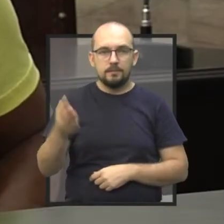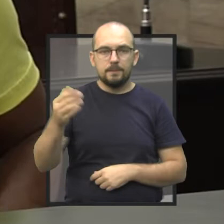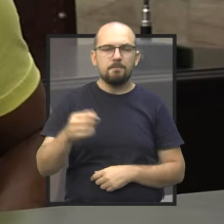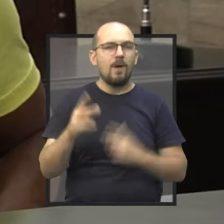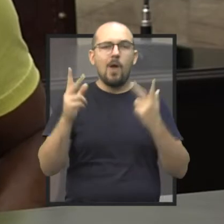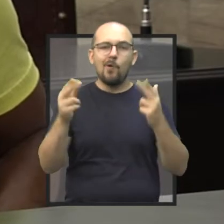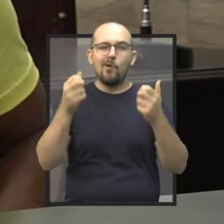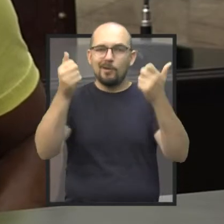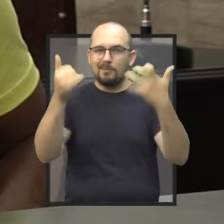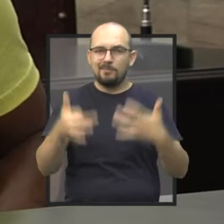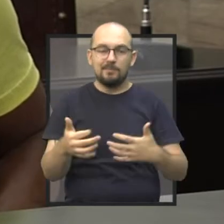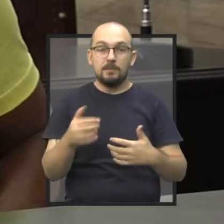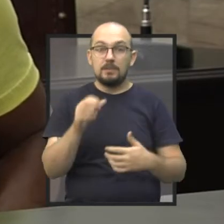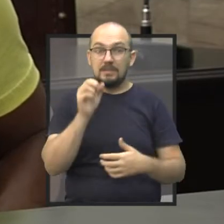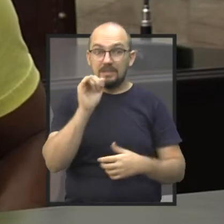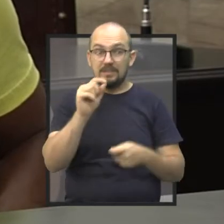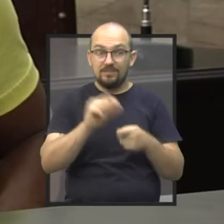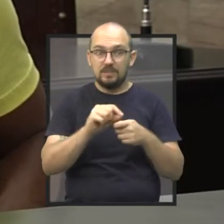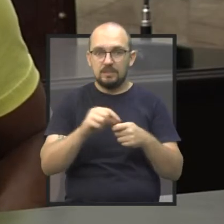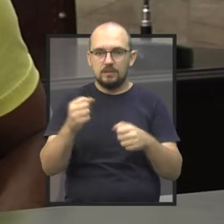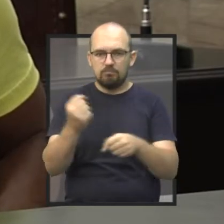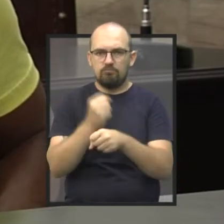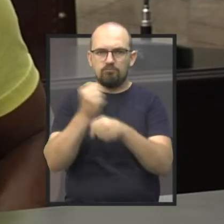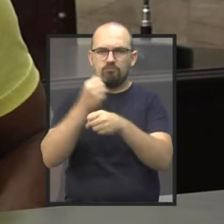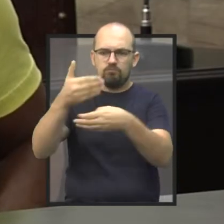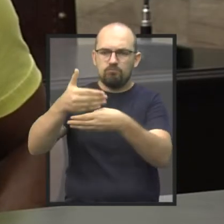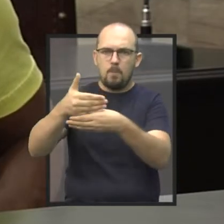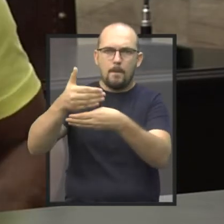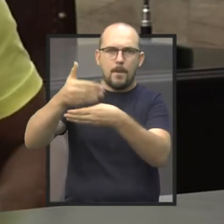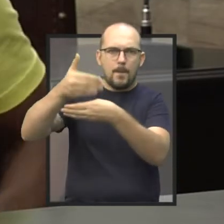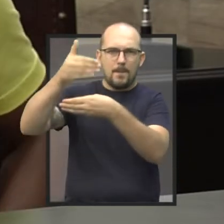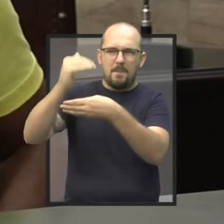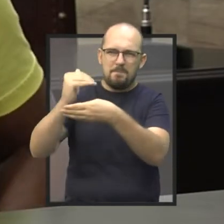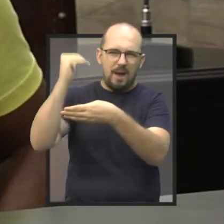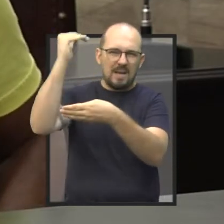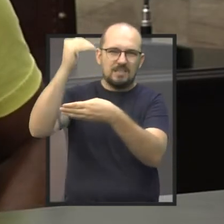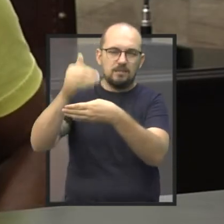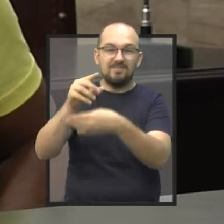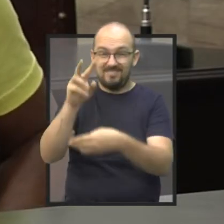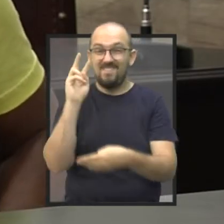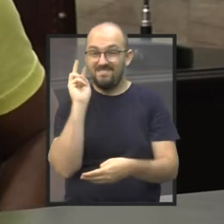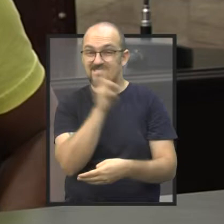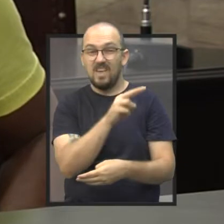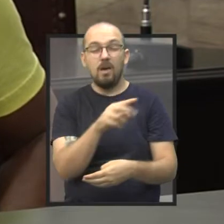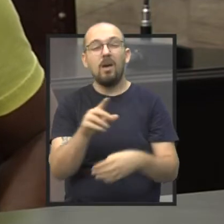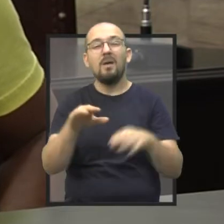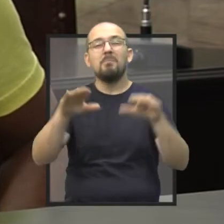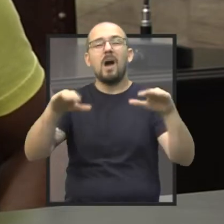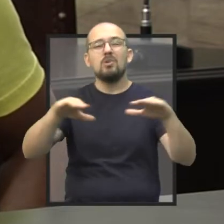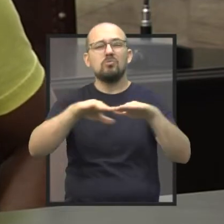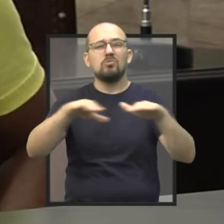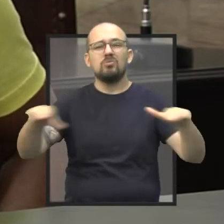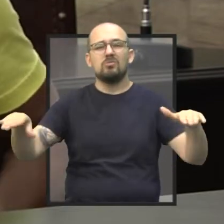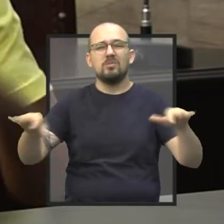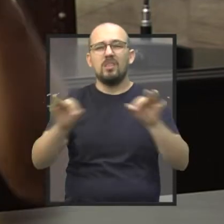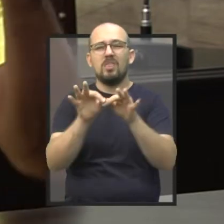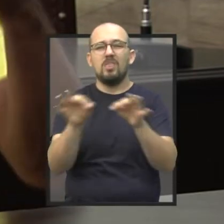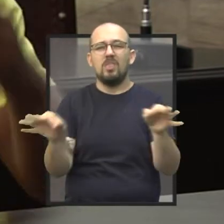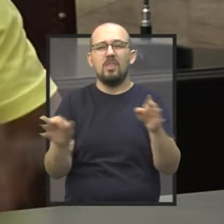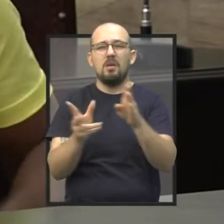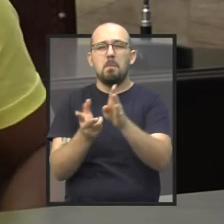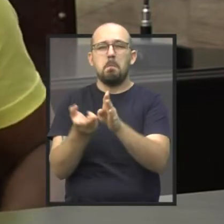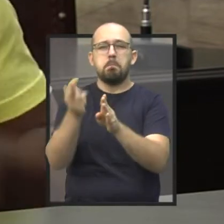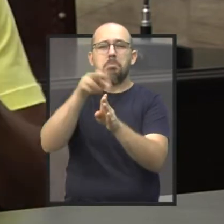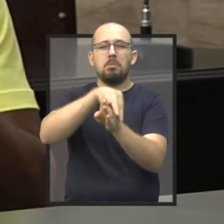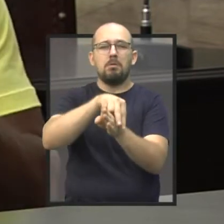falei para você, você criando essa situação, você levantando mais o muro, se você passar lá no distrito, os muros são um pouco baixos. A parte